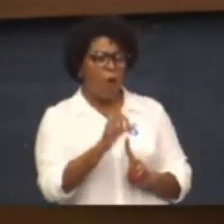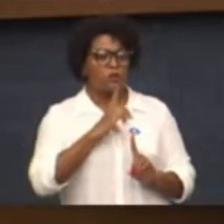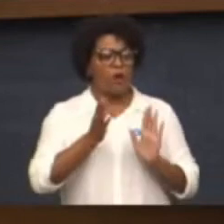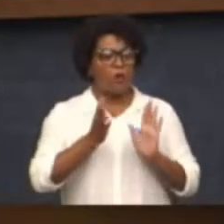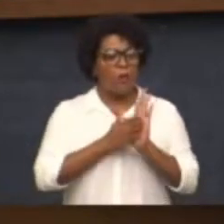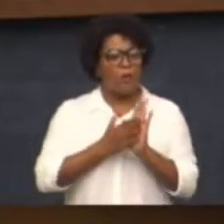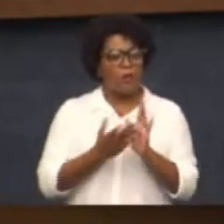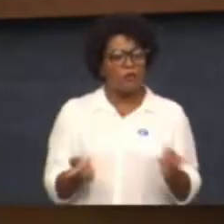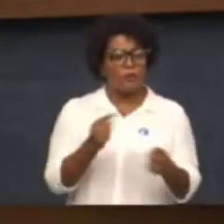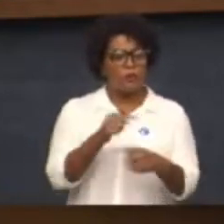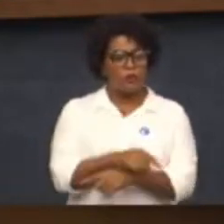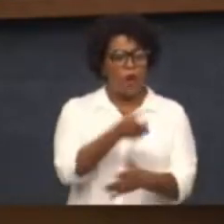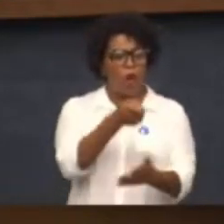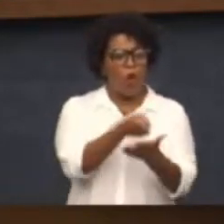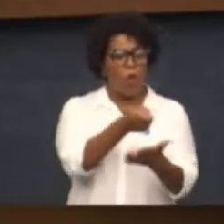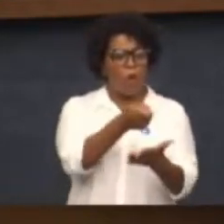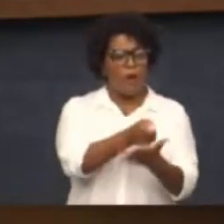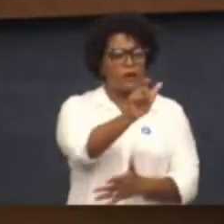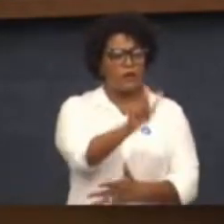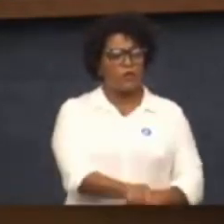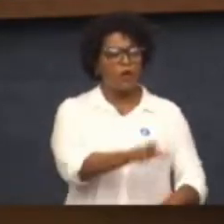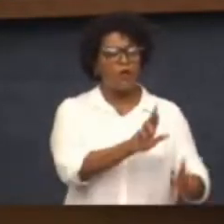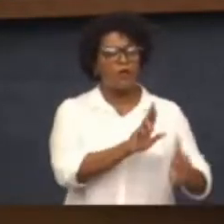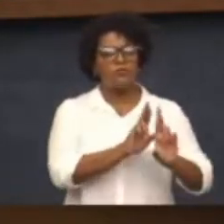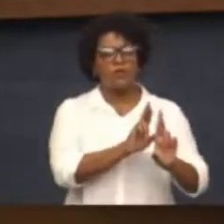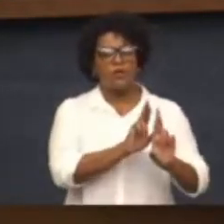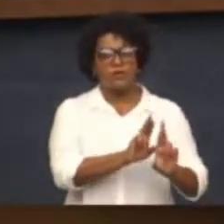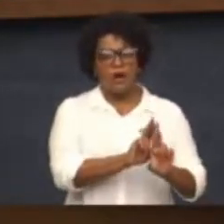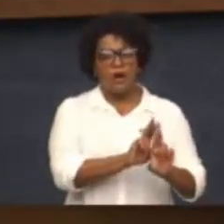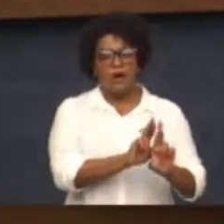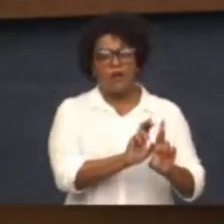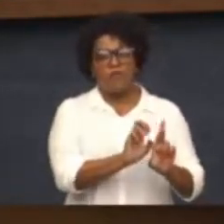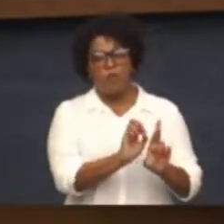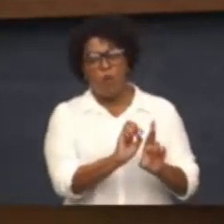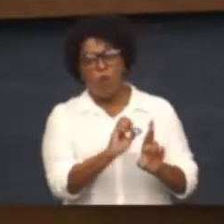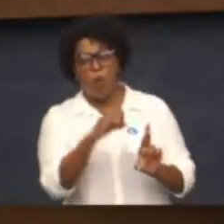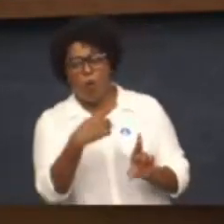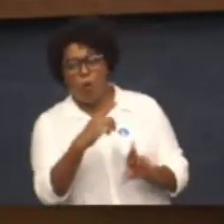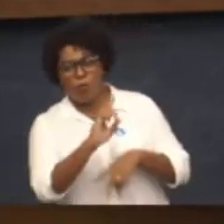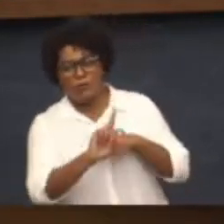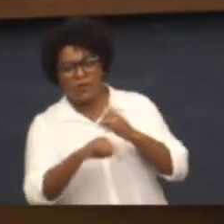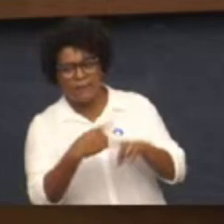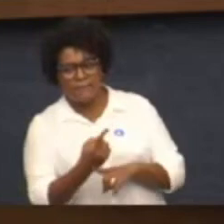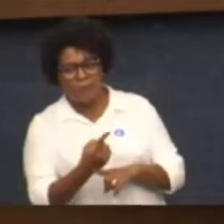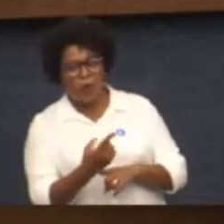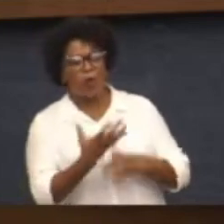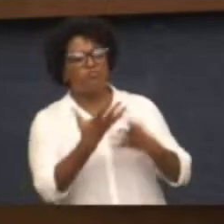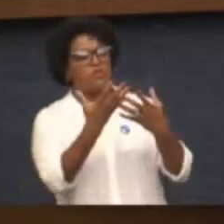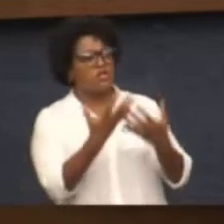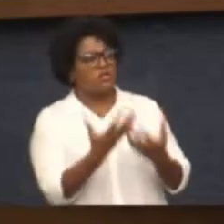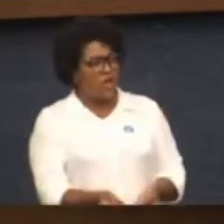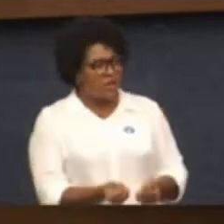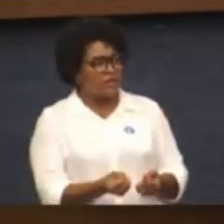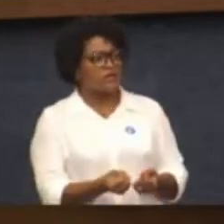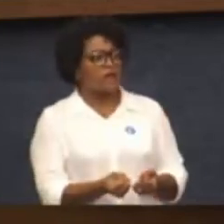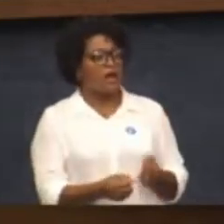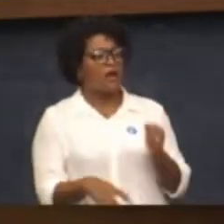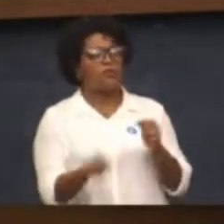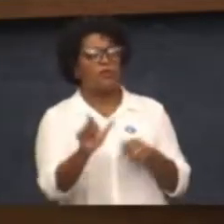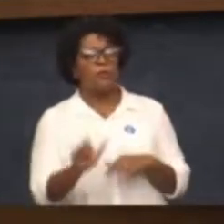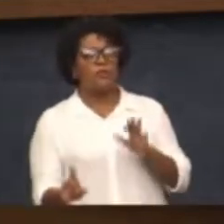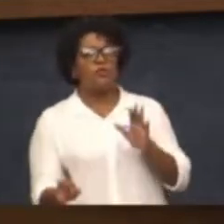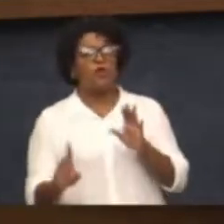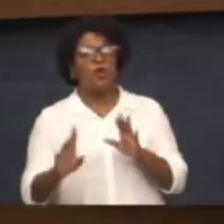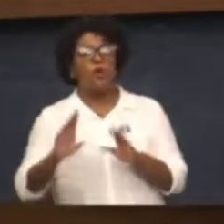será cobrada do responsável legal ou, se a posterior à concessão de certidão de baixa de construção do proprietário do